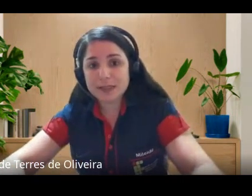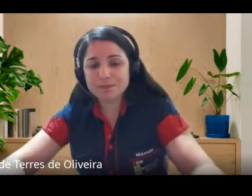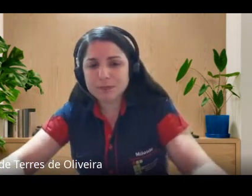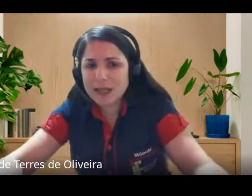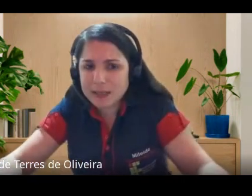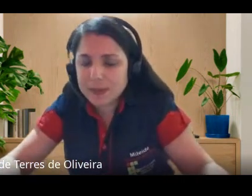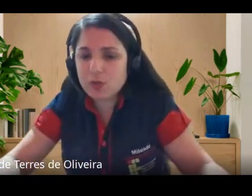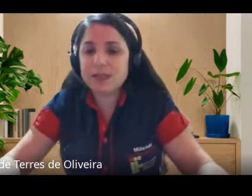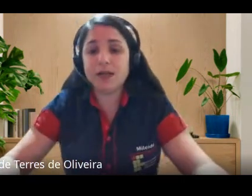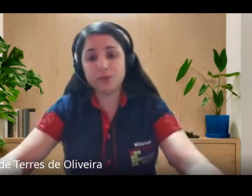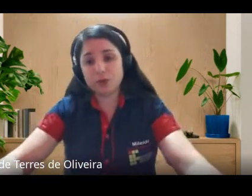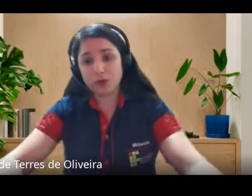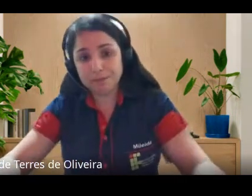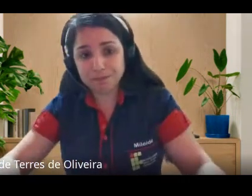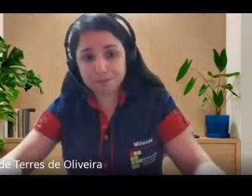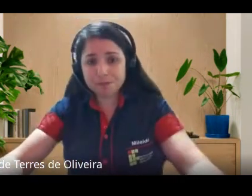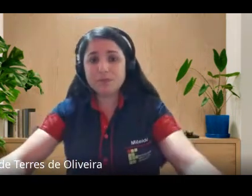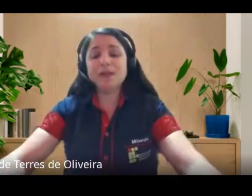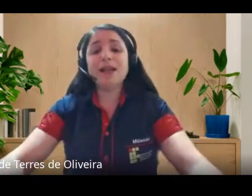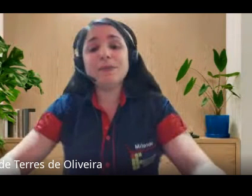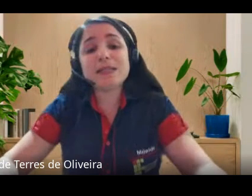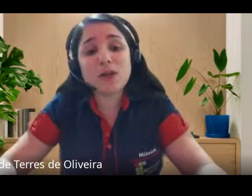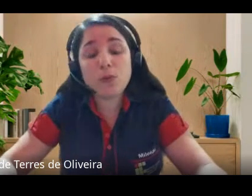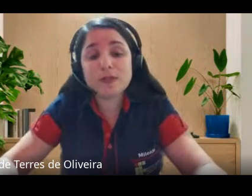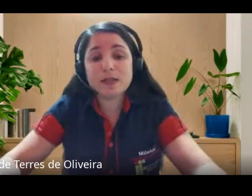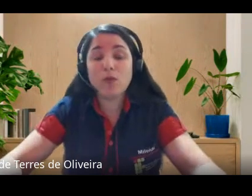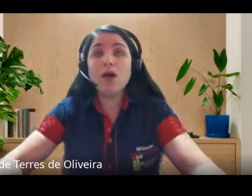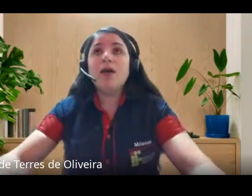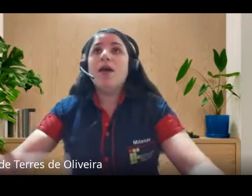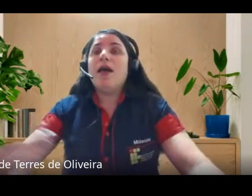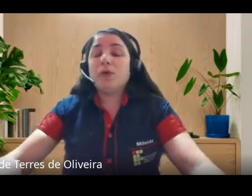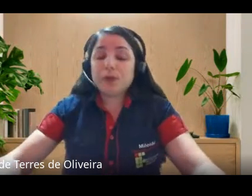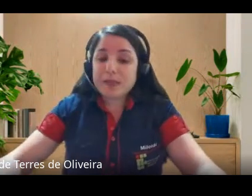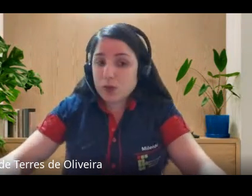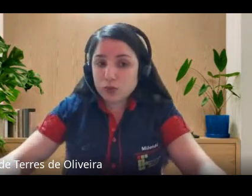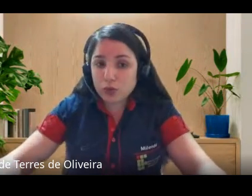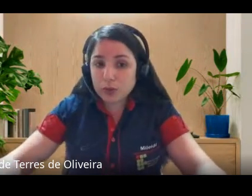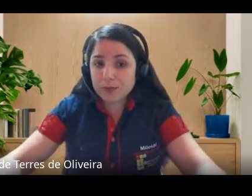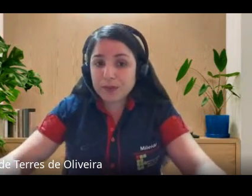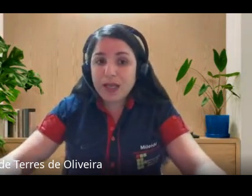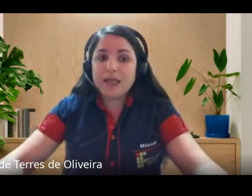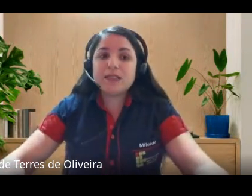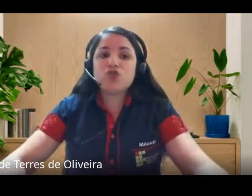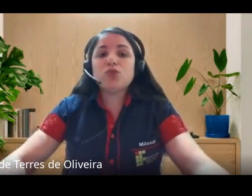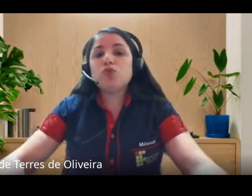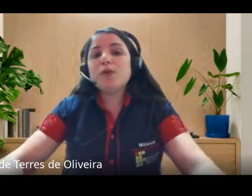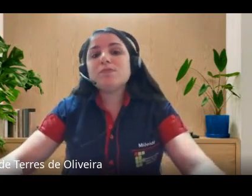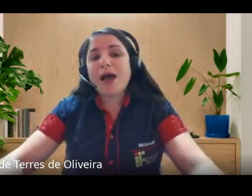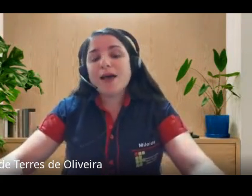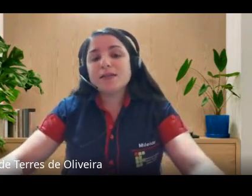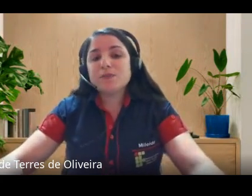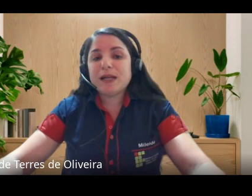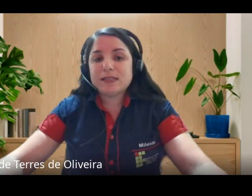português. E na Libras, como será que funciona? Na Libras, essa composição ela é um processo autônomo, em que se juntam